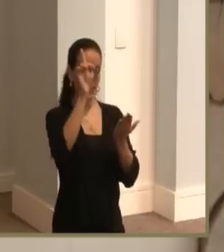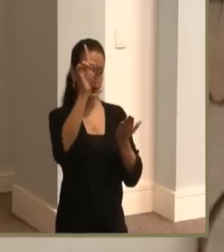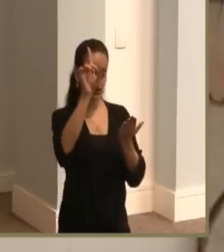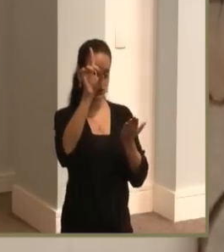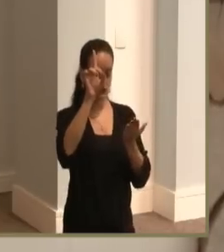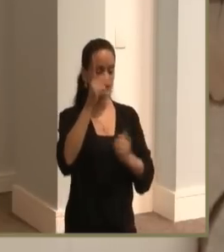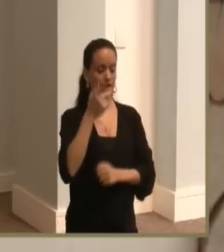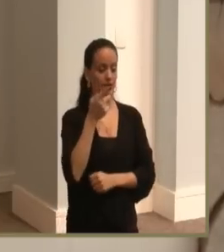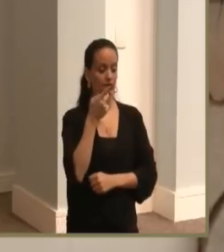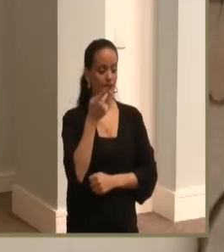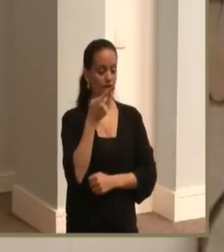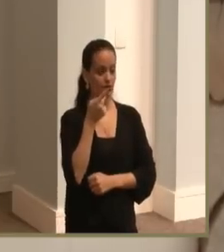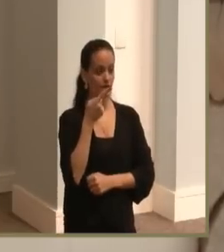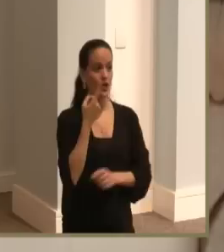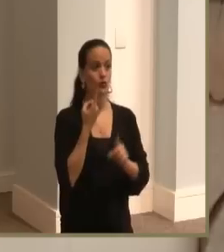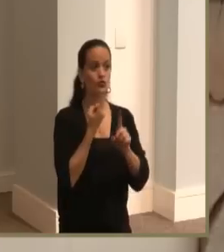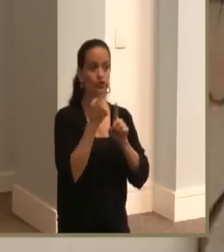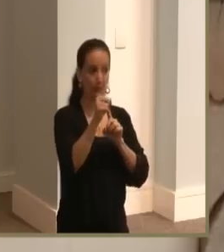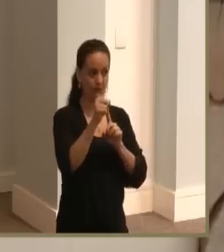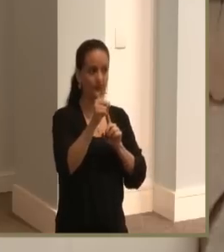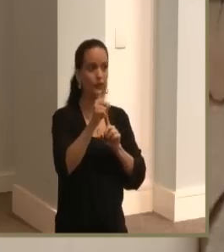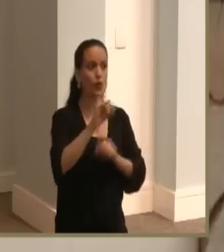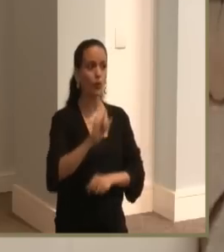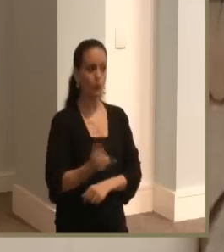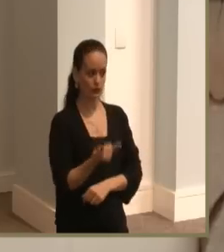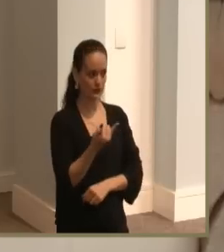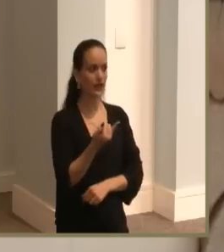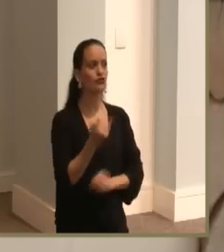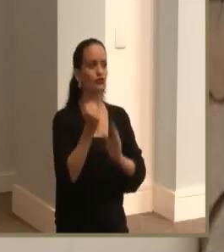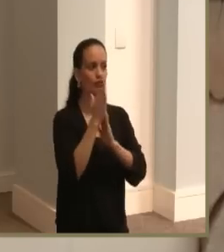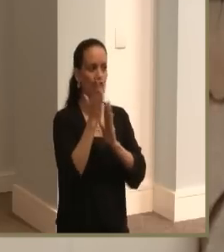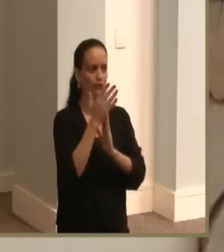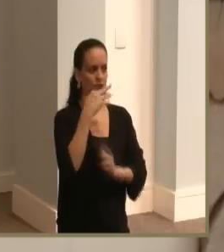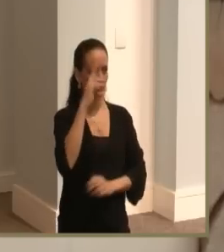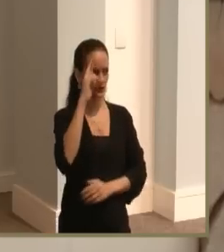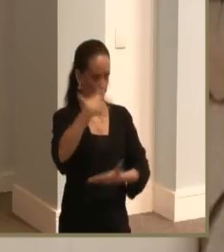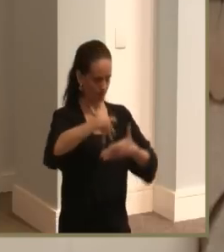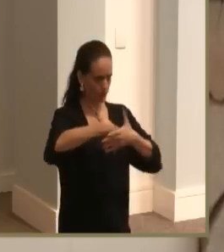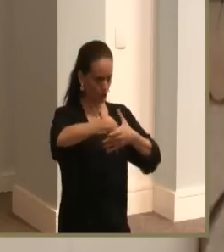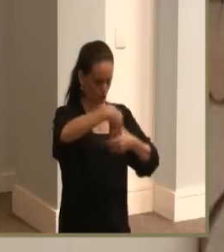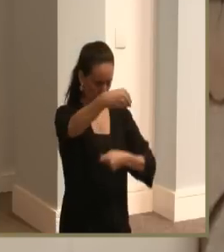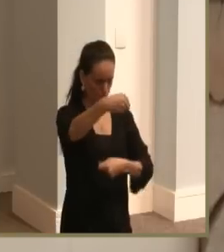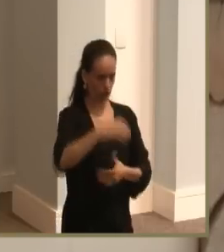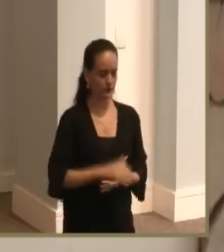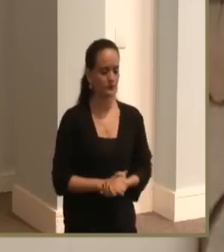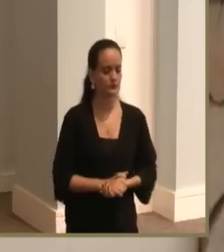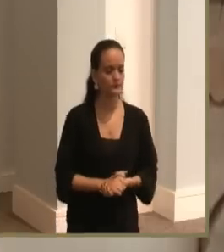este desafio e oportunidade de louvarmos ao Senhor. Juntos, leamos.